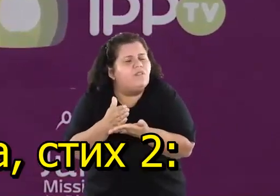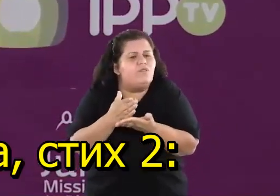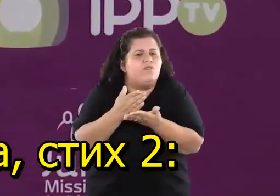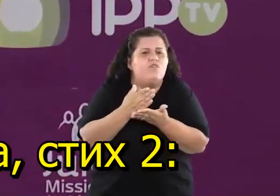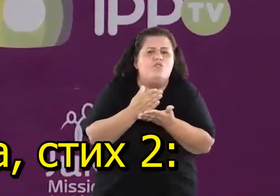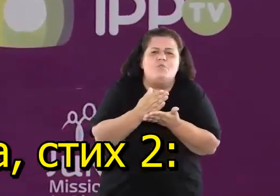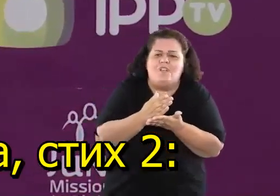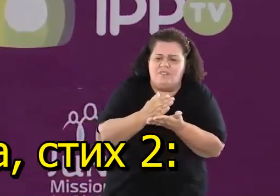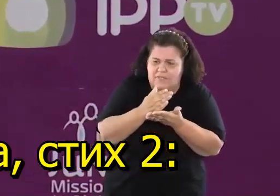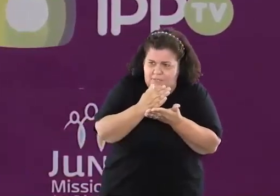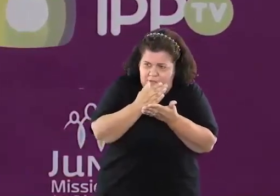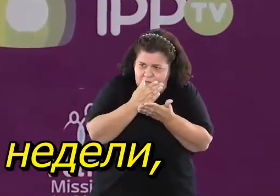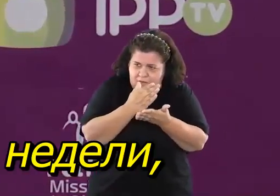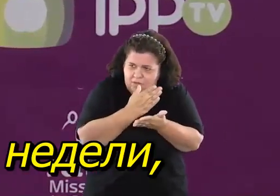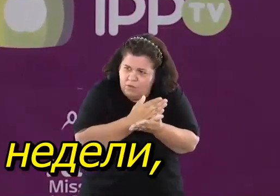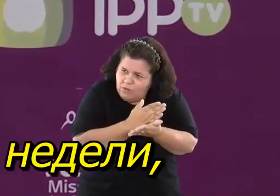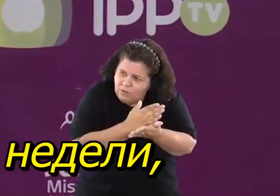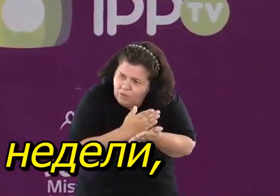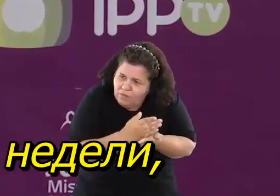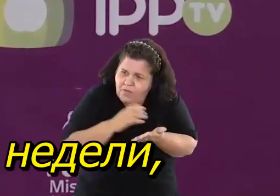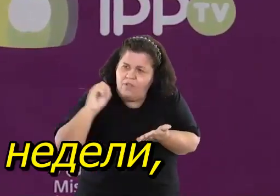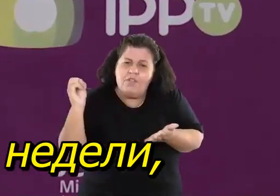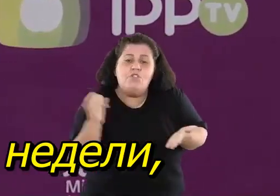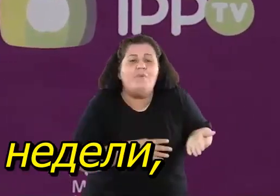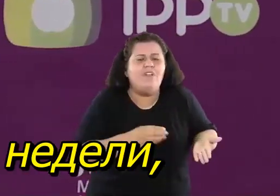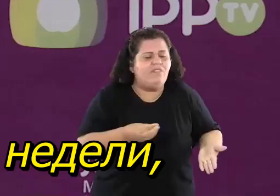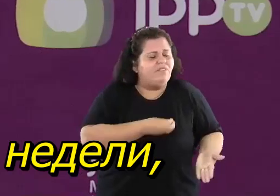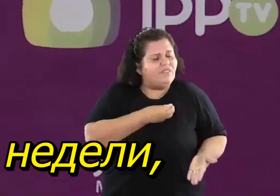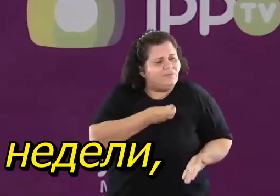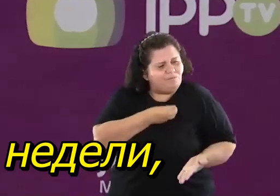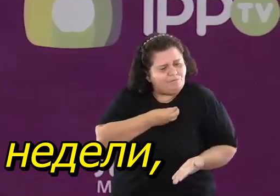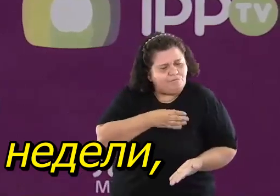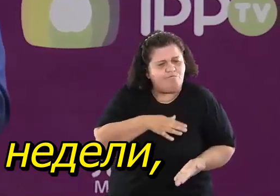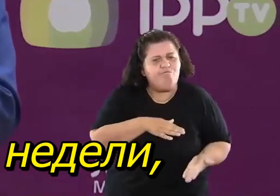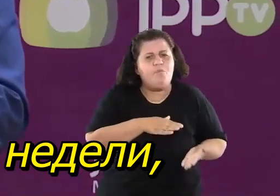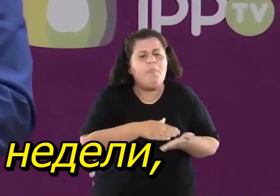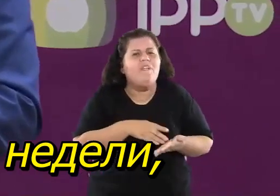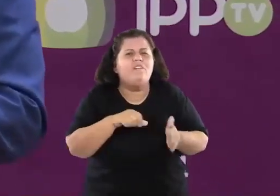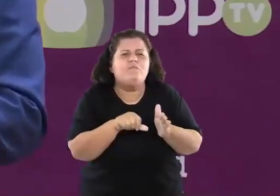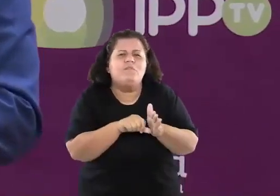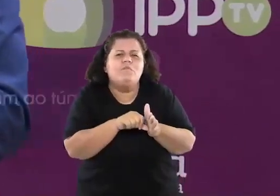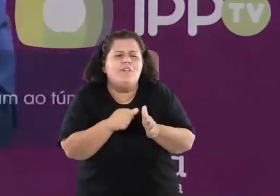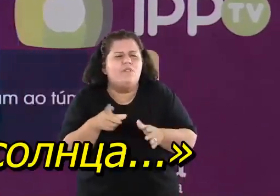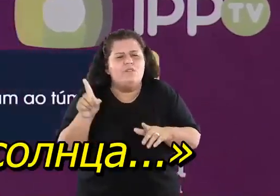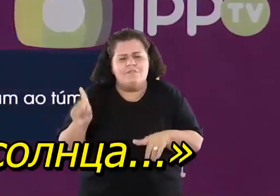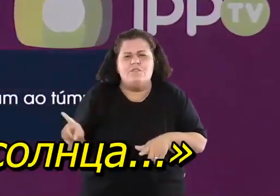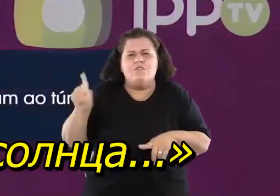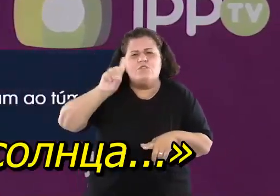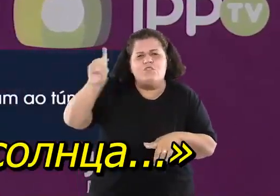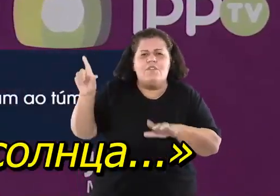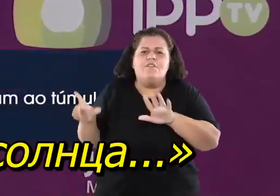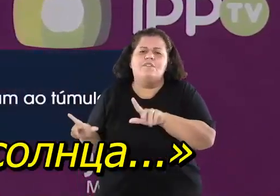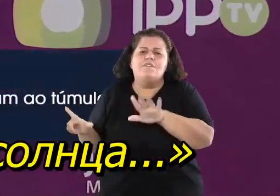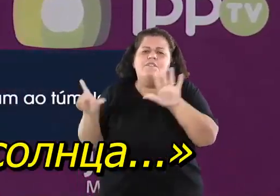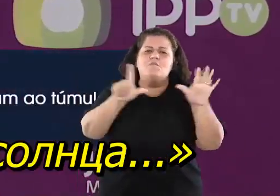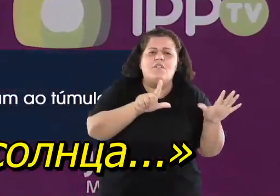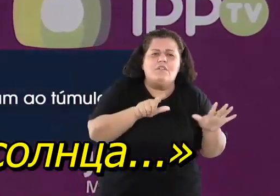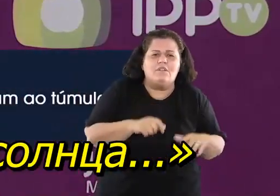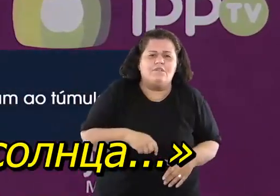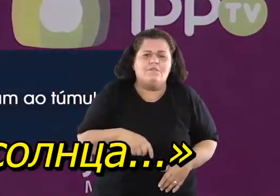favor, o versículo 2. E muito cedo, no primeiro dia da semana, ao despontar do